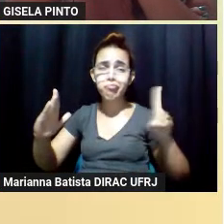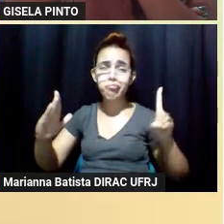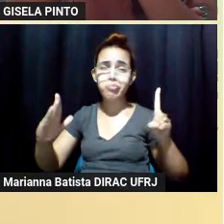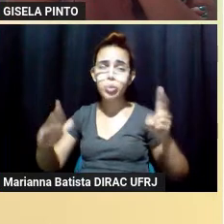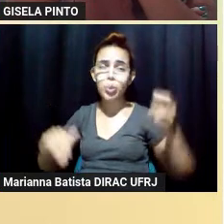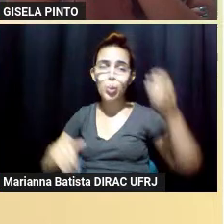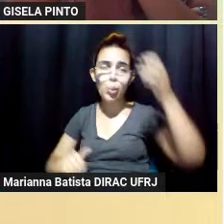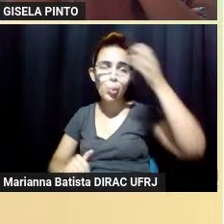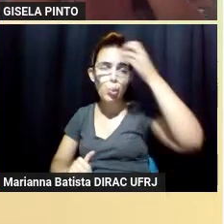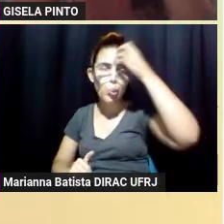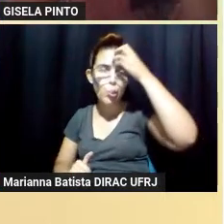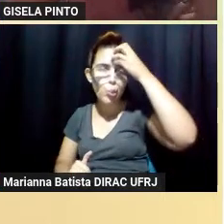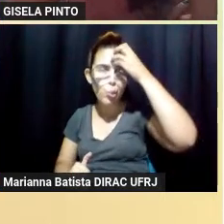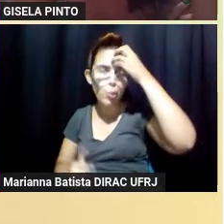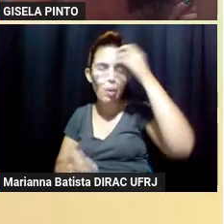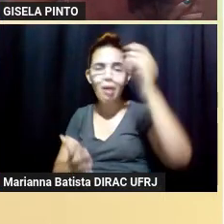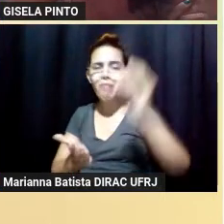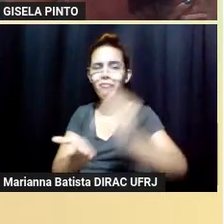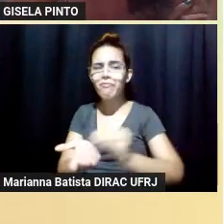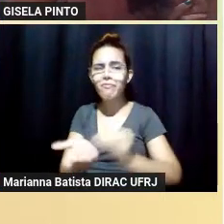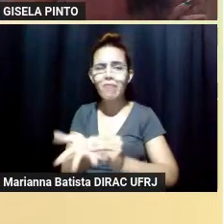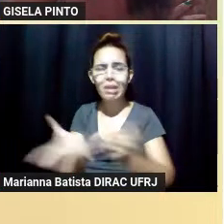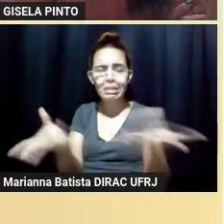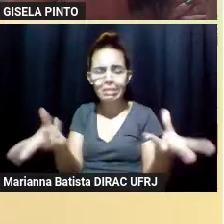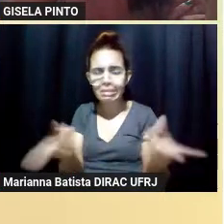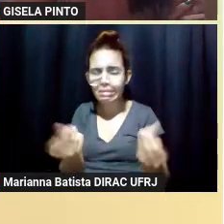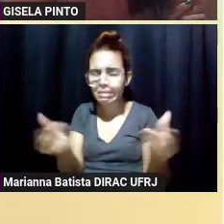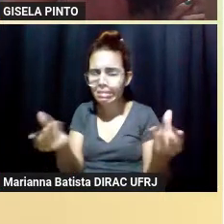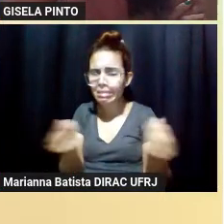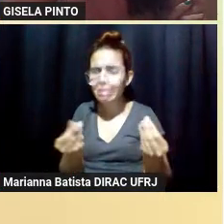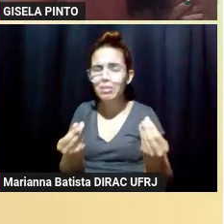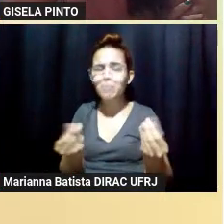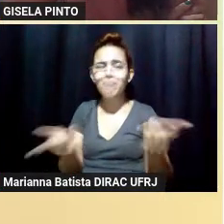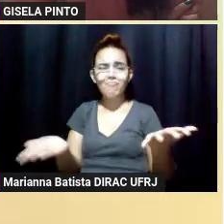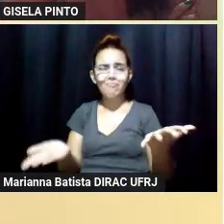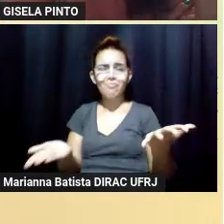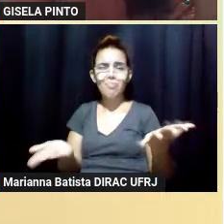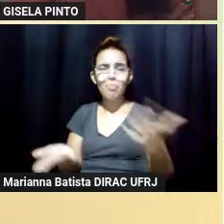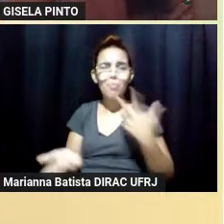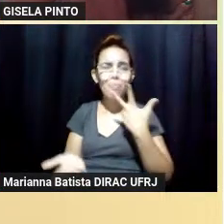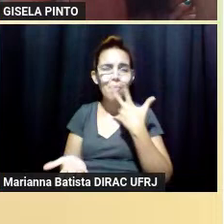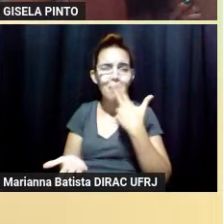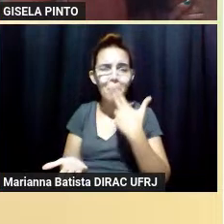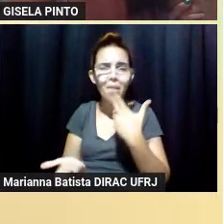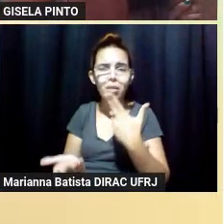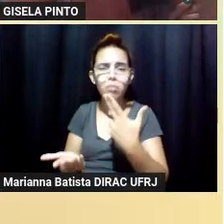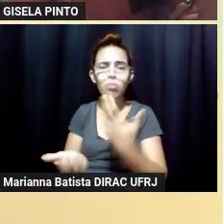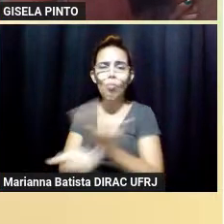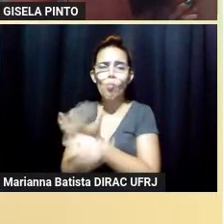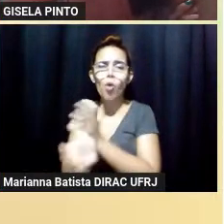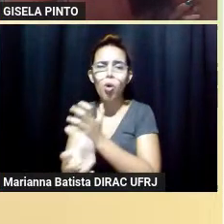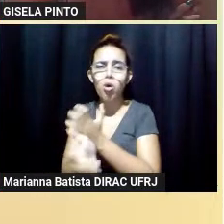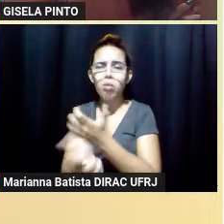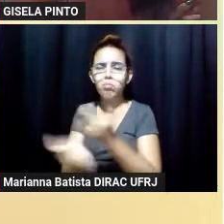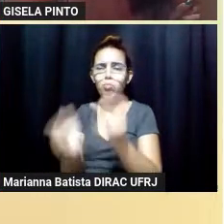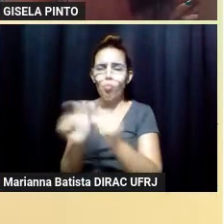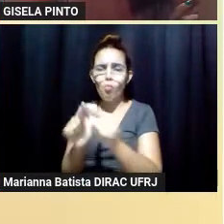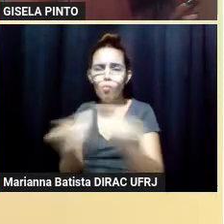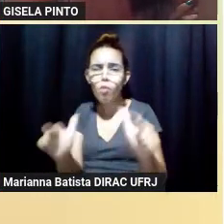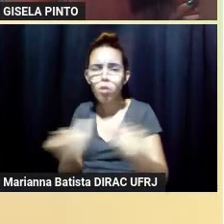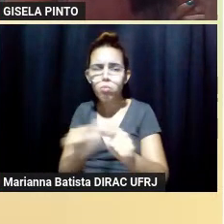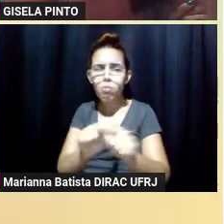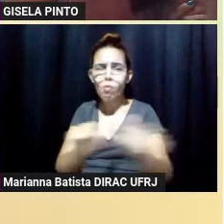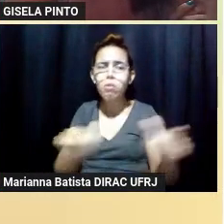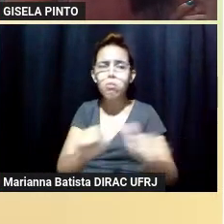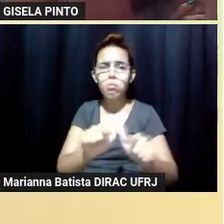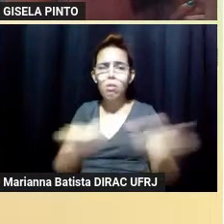a sentir ou a supor que você está deixando várias lacunas ao longo do que é esperado de você